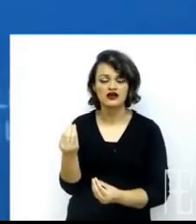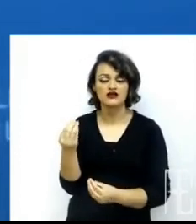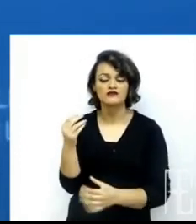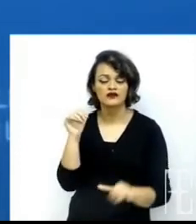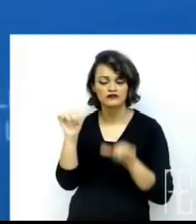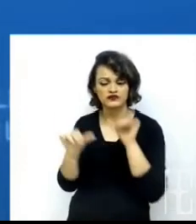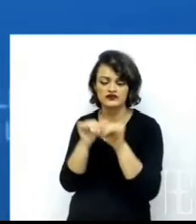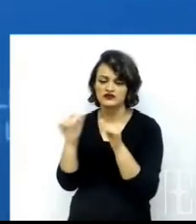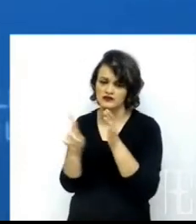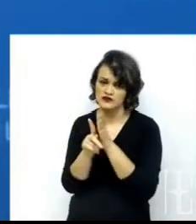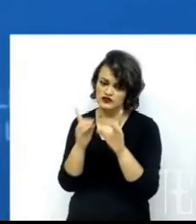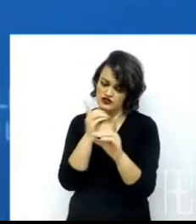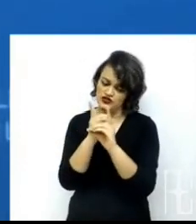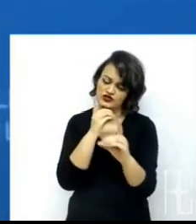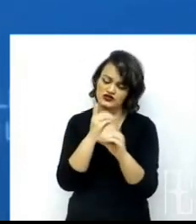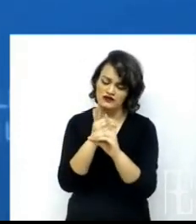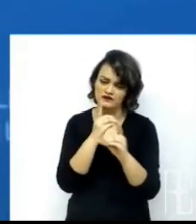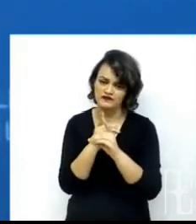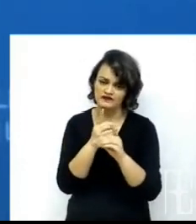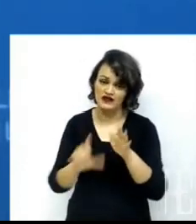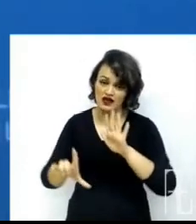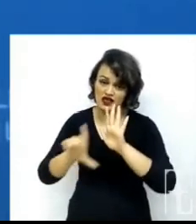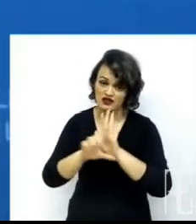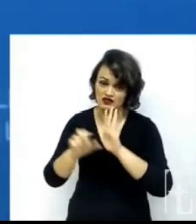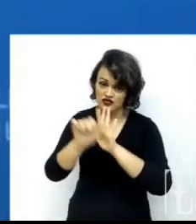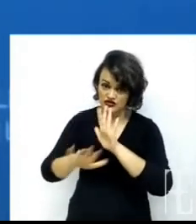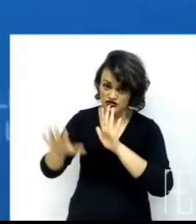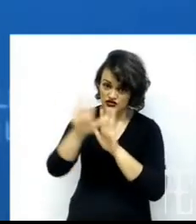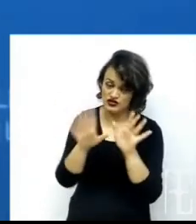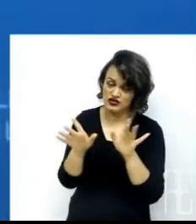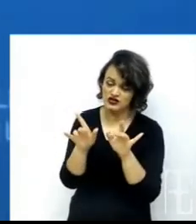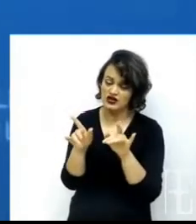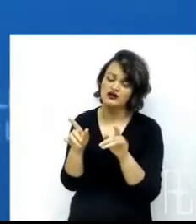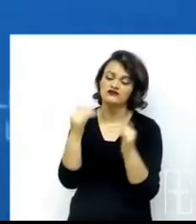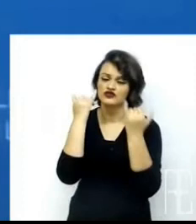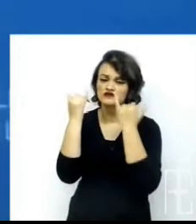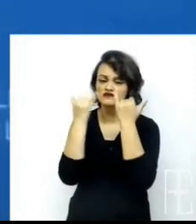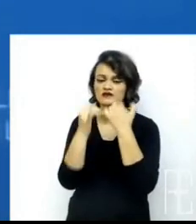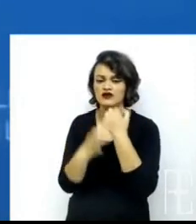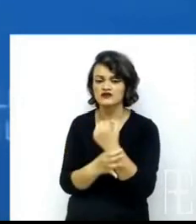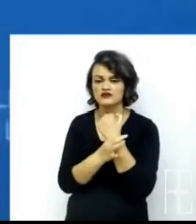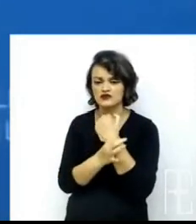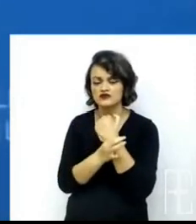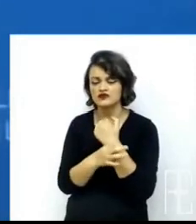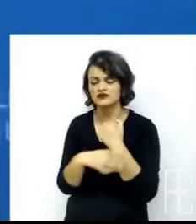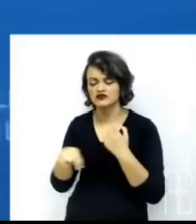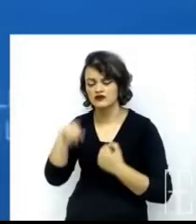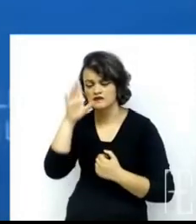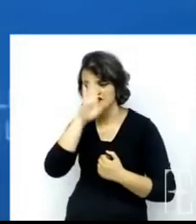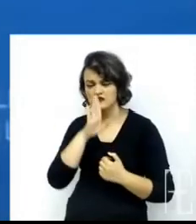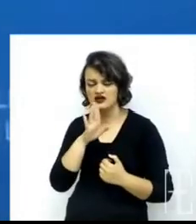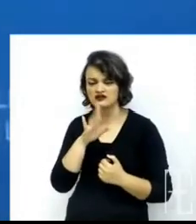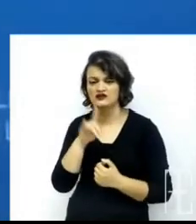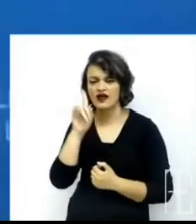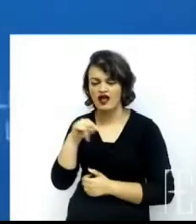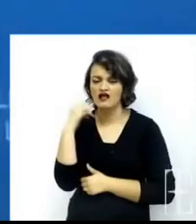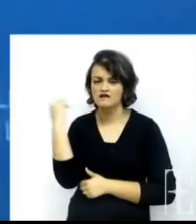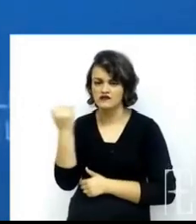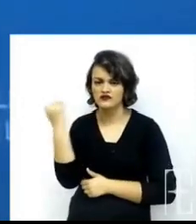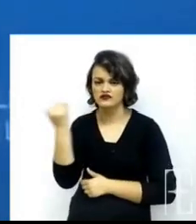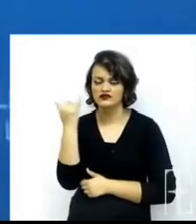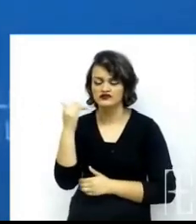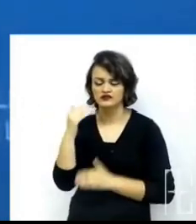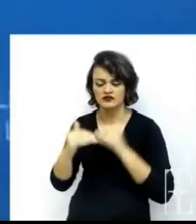transformação digital. A Lei Geral de Proteção de Dados do Brasil é um importante